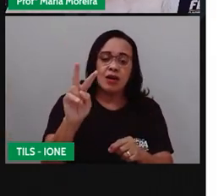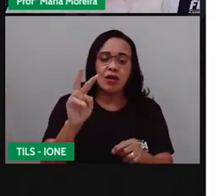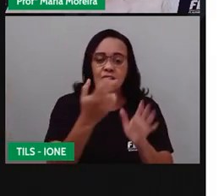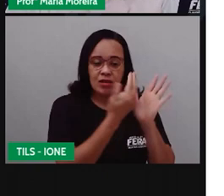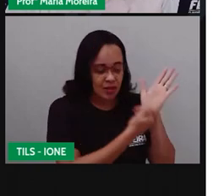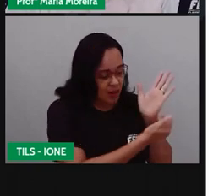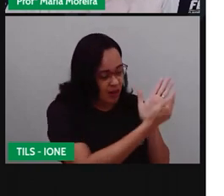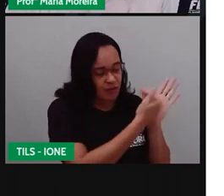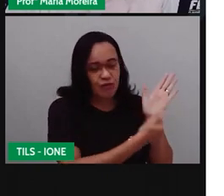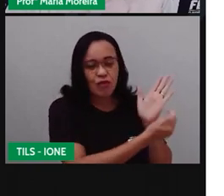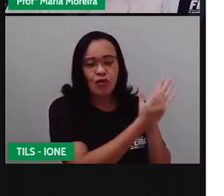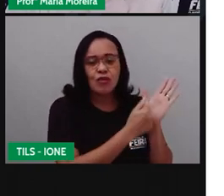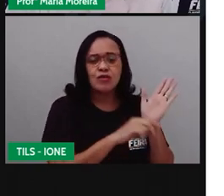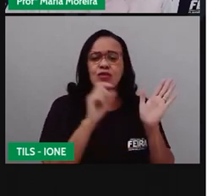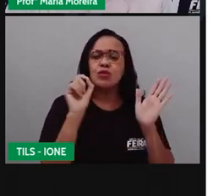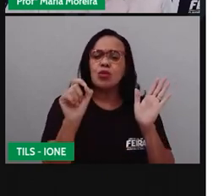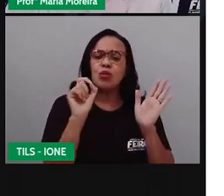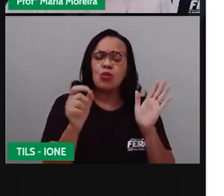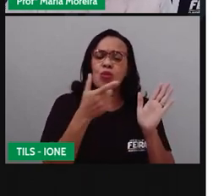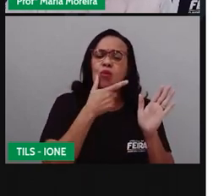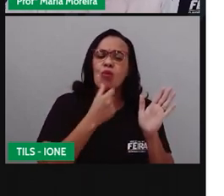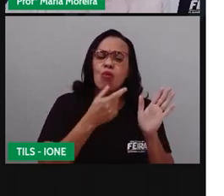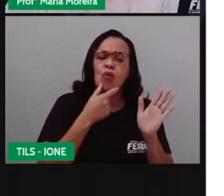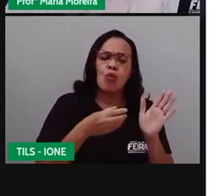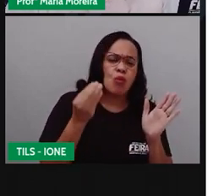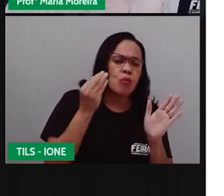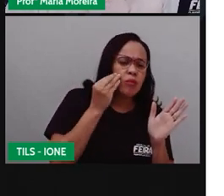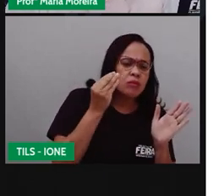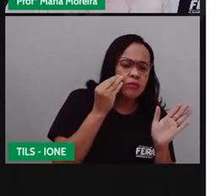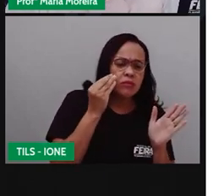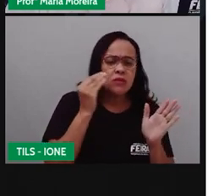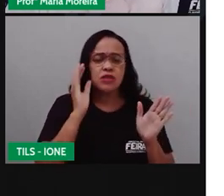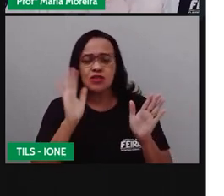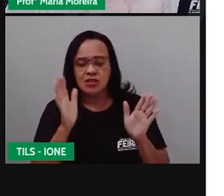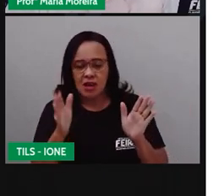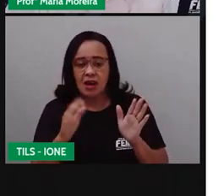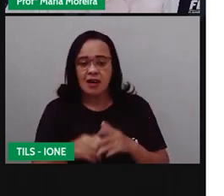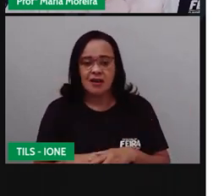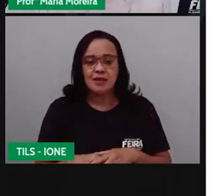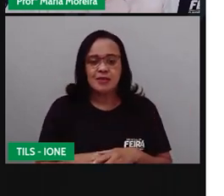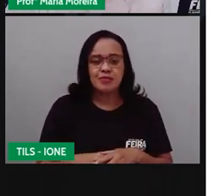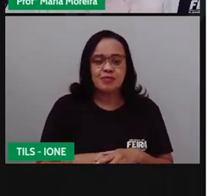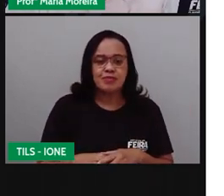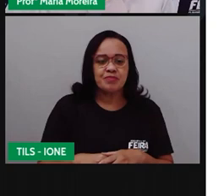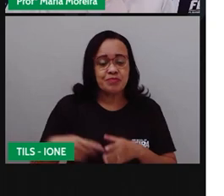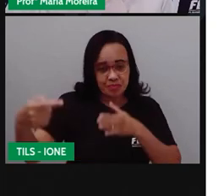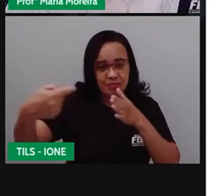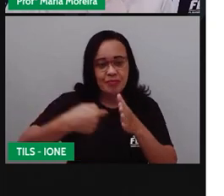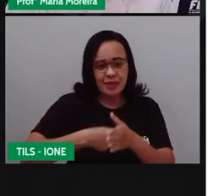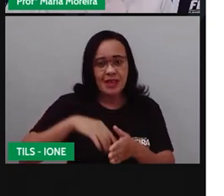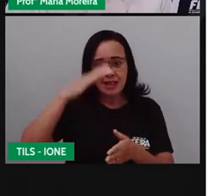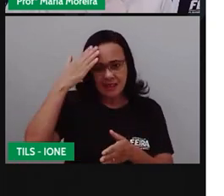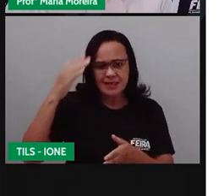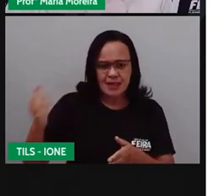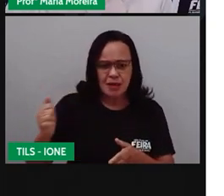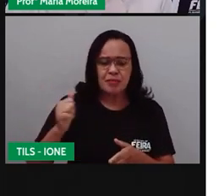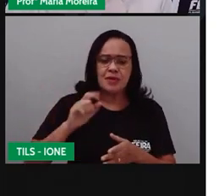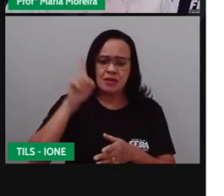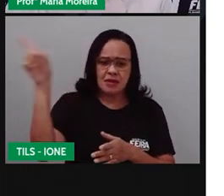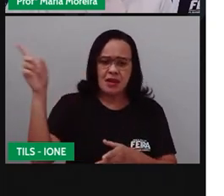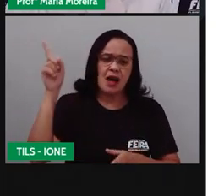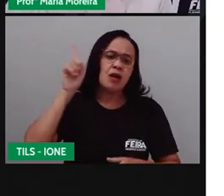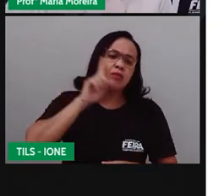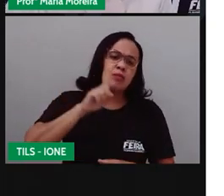imagem aqui, né? Será que o homem tentou? Você sabia, Ione, que tem nos Estados Unidos, na verdade,